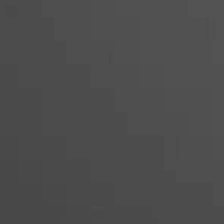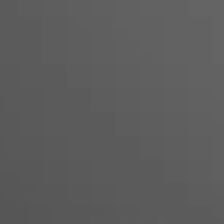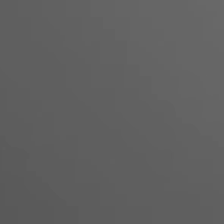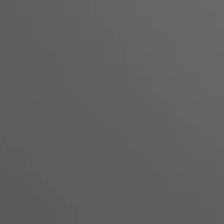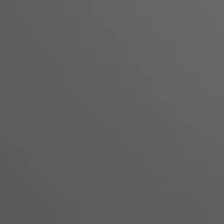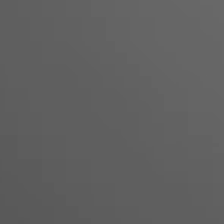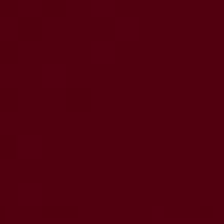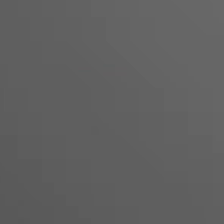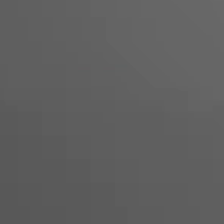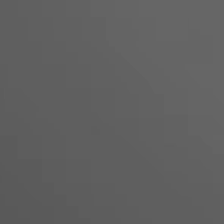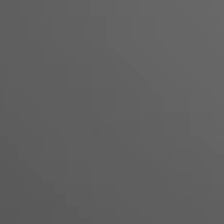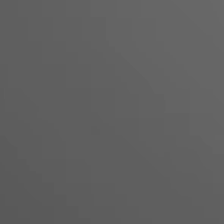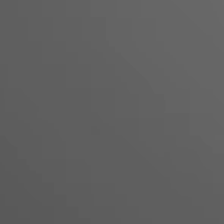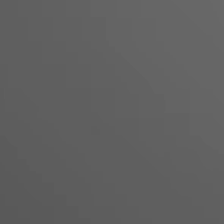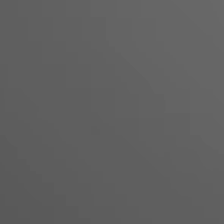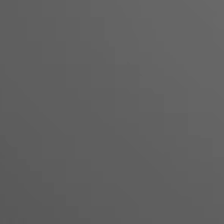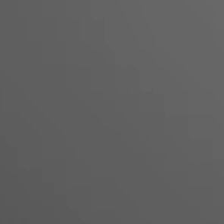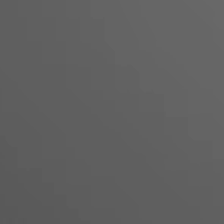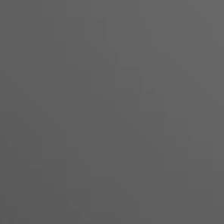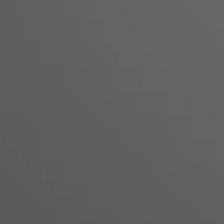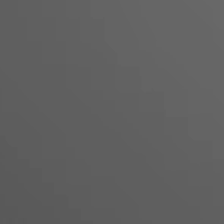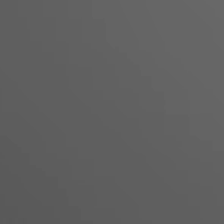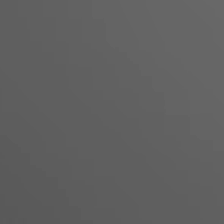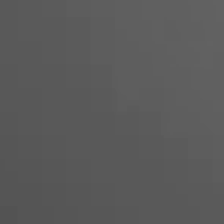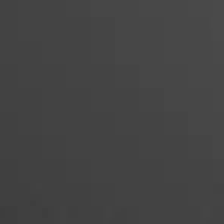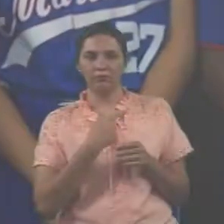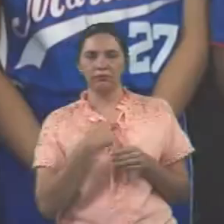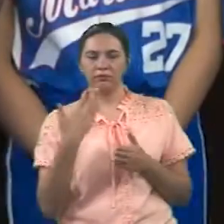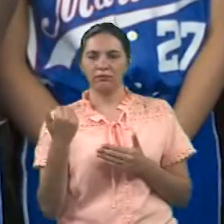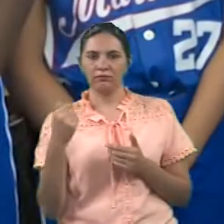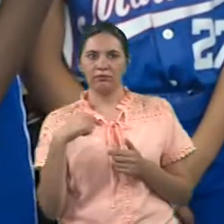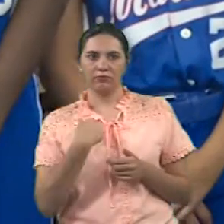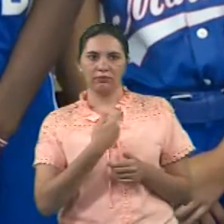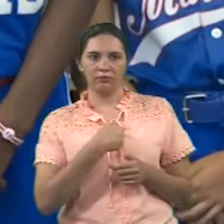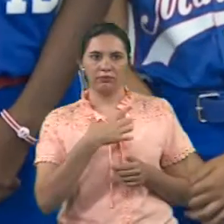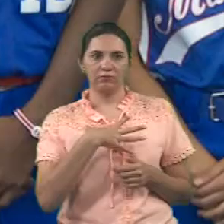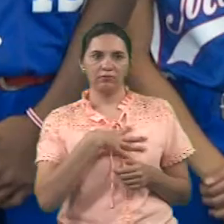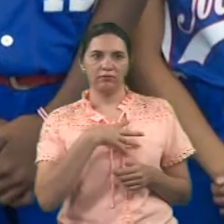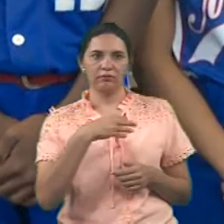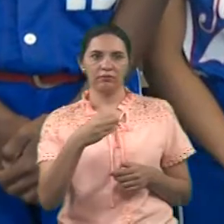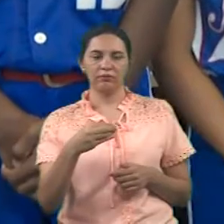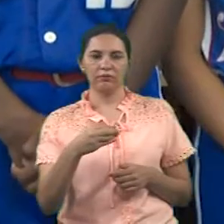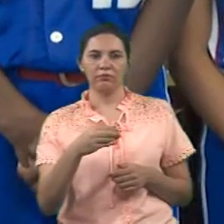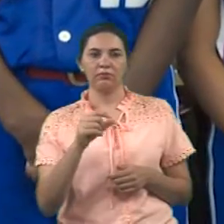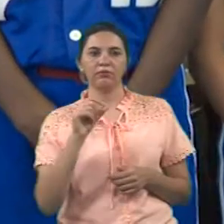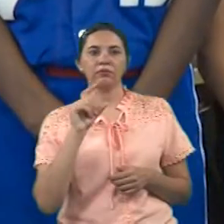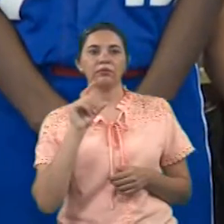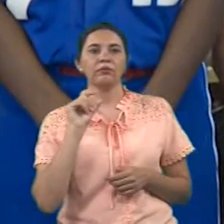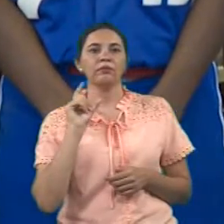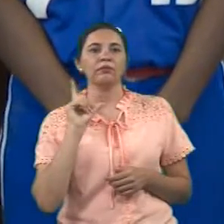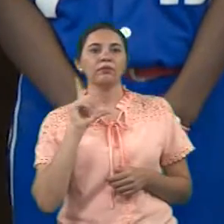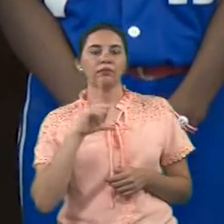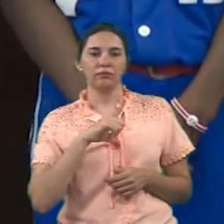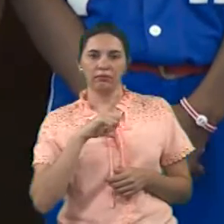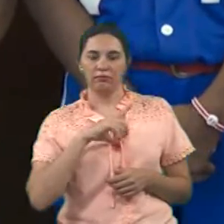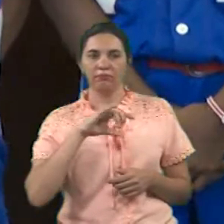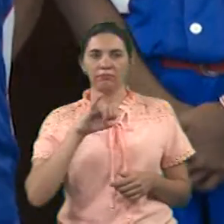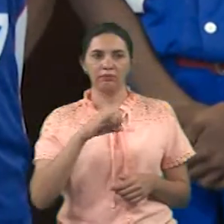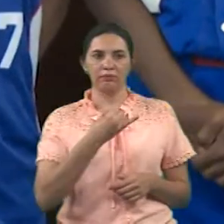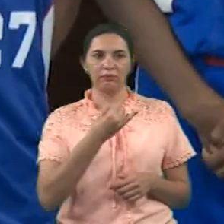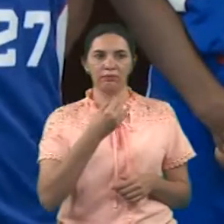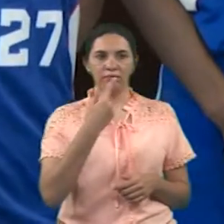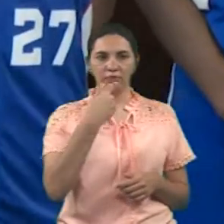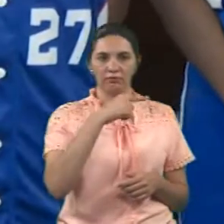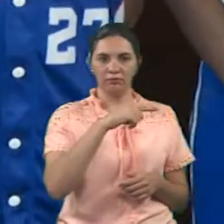o prefeito camarão em formar os jovens atletas do futebol e softbol do Nikkey clube de